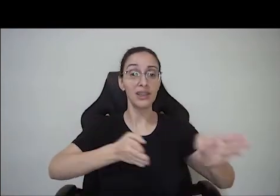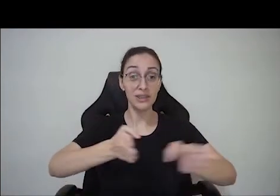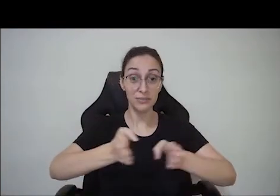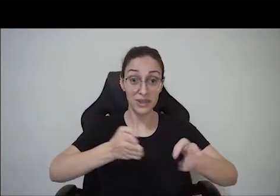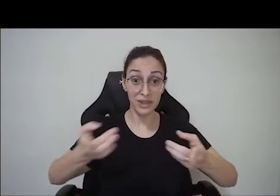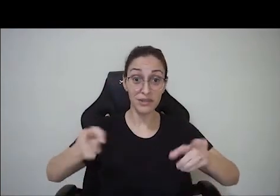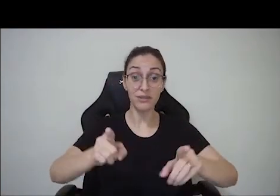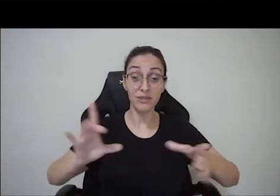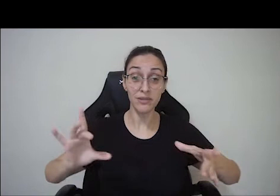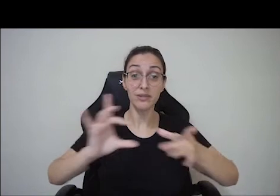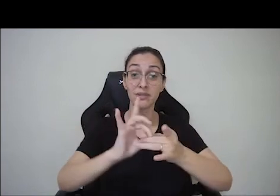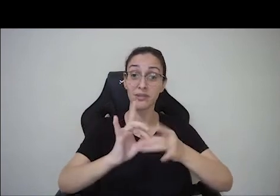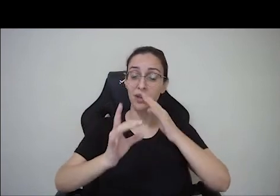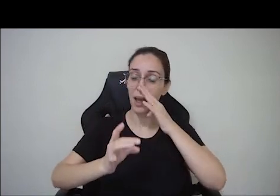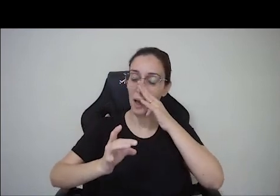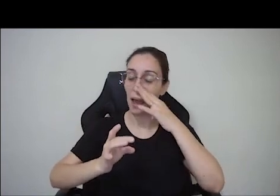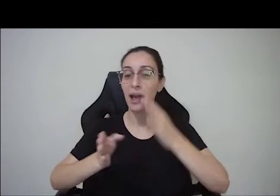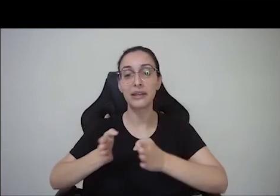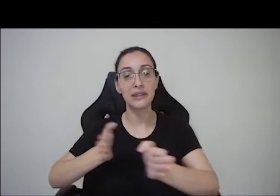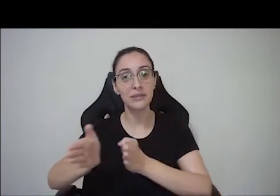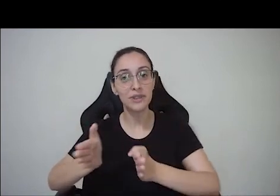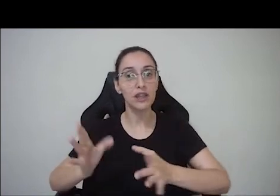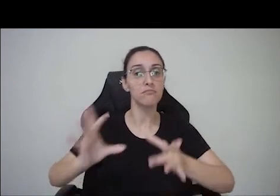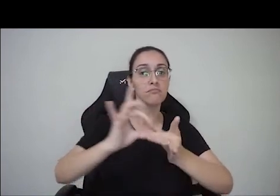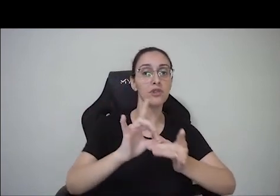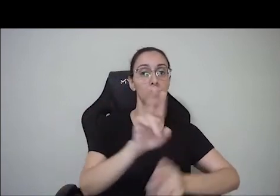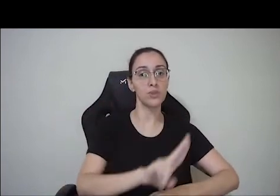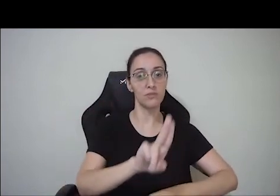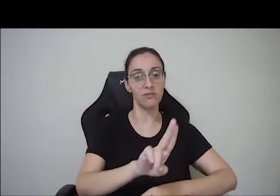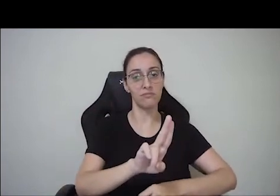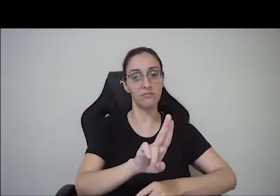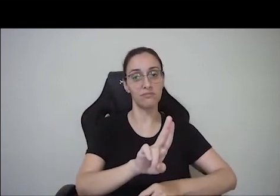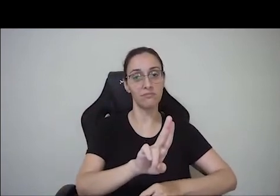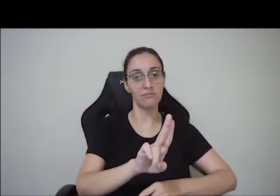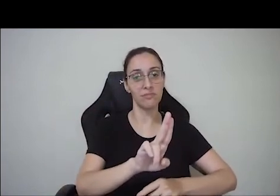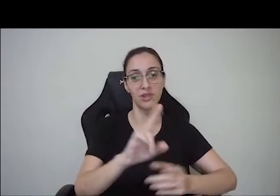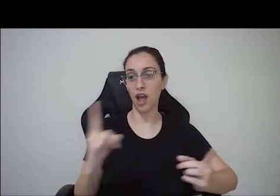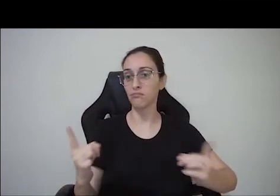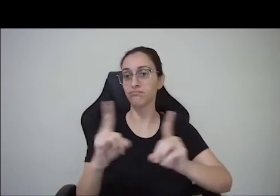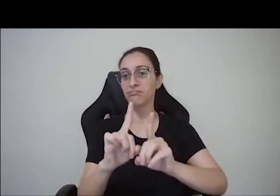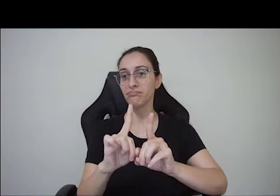mesma forma que a acessibilidade precisa estar junto com a usabilidade. Um precisa estar junto do